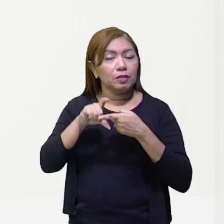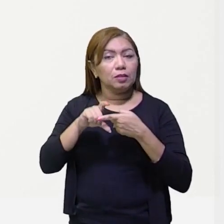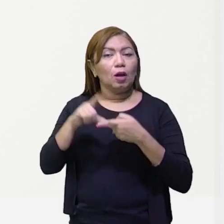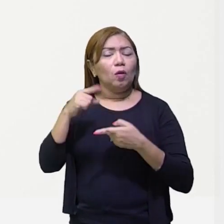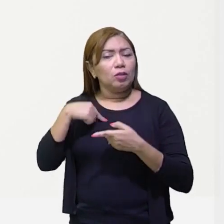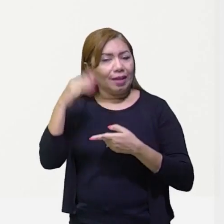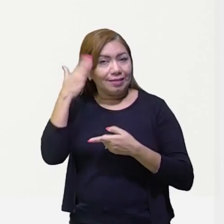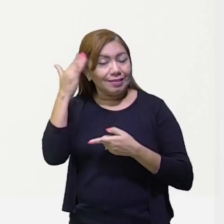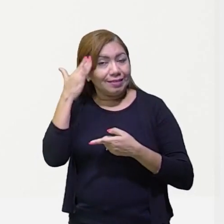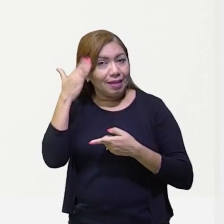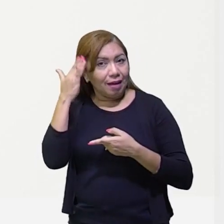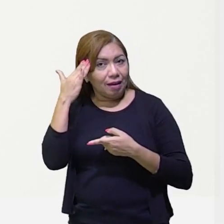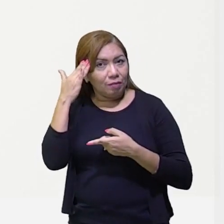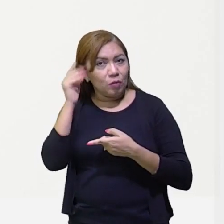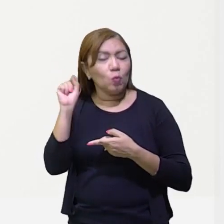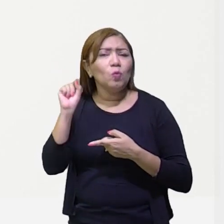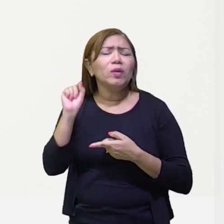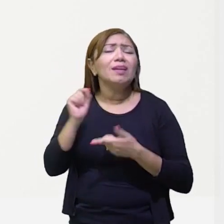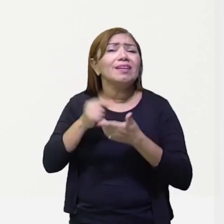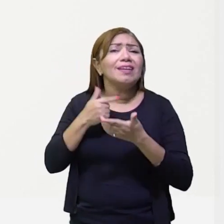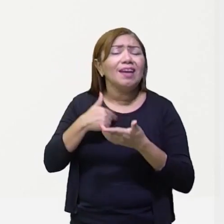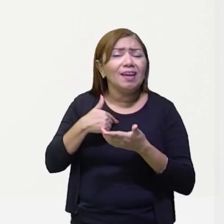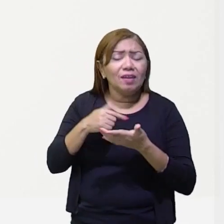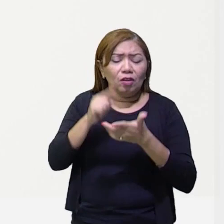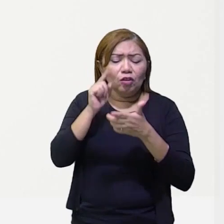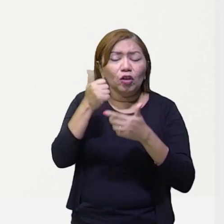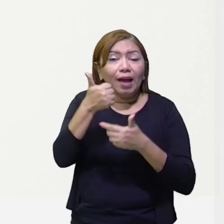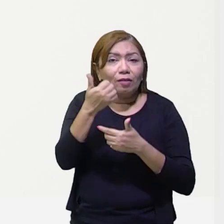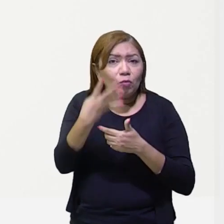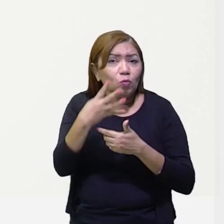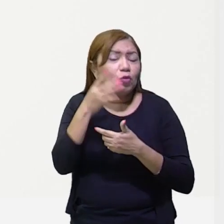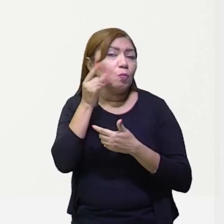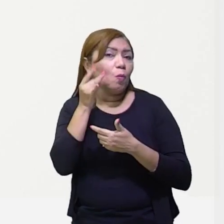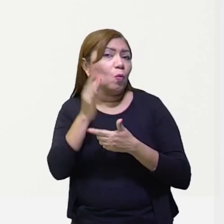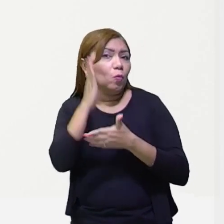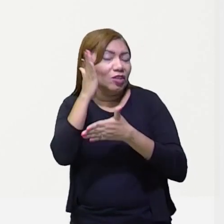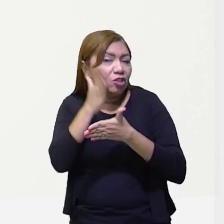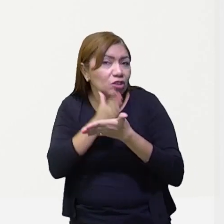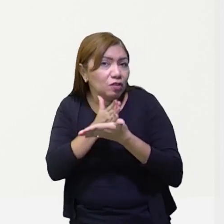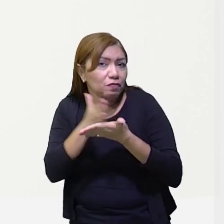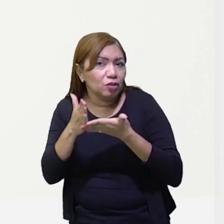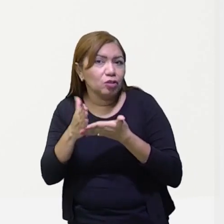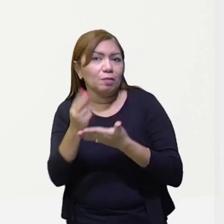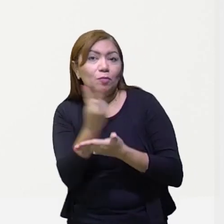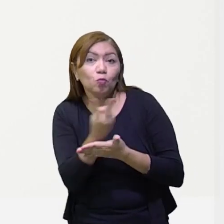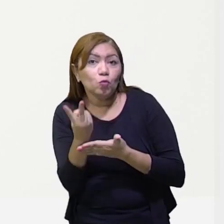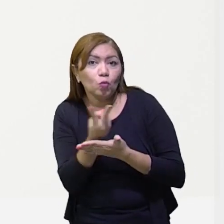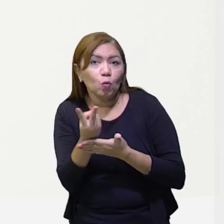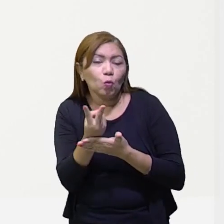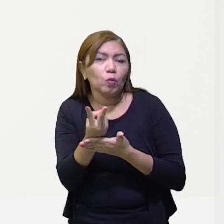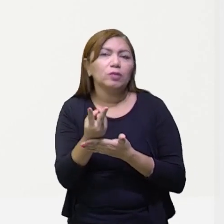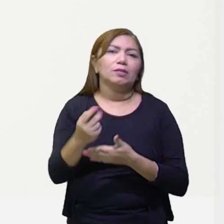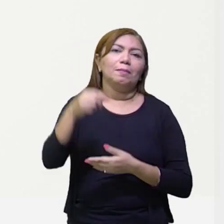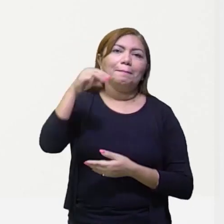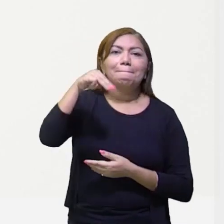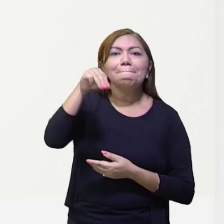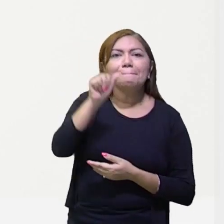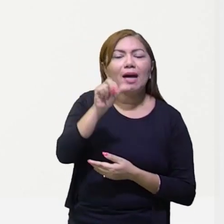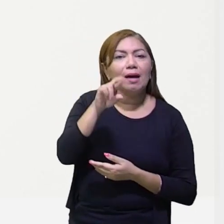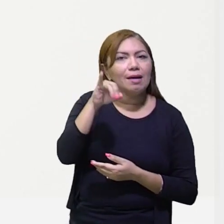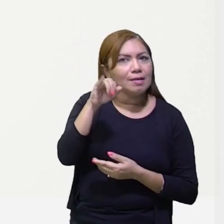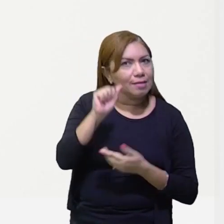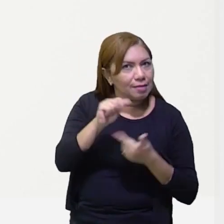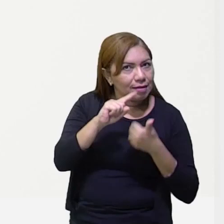identifiquei qual é o meu total de objetos a serem divididos, são 14 bombons, e eu vou dividir para quantas pessoas? Duas,